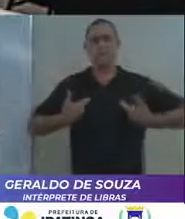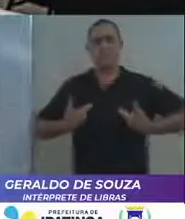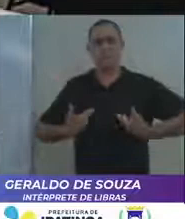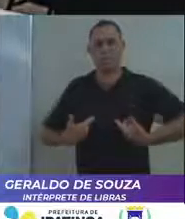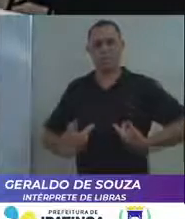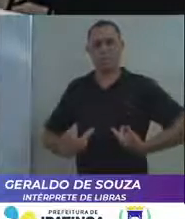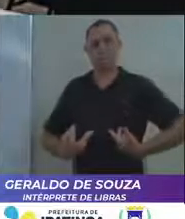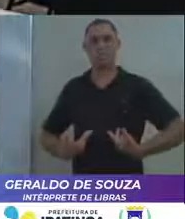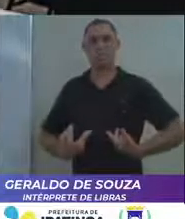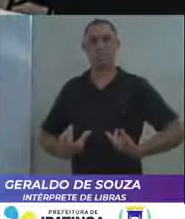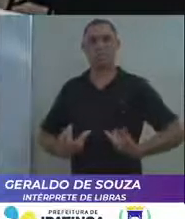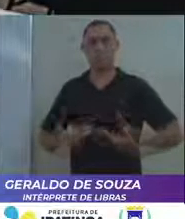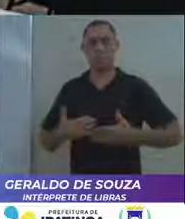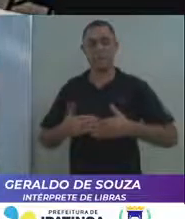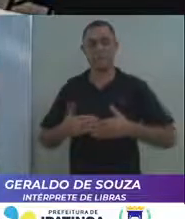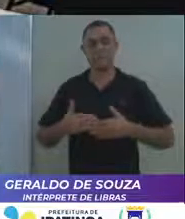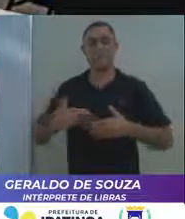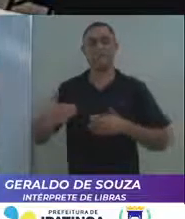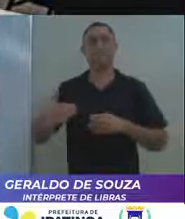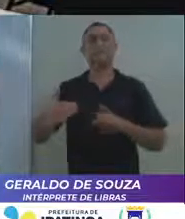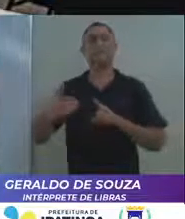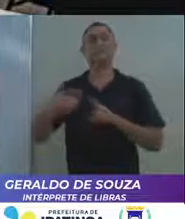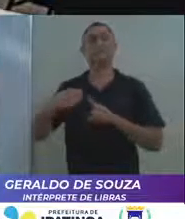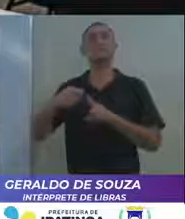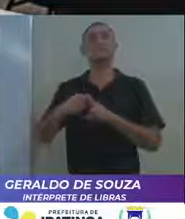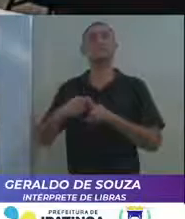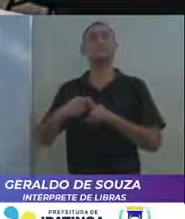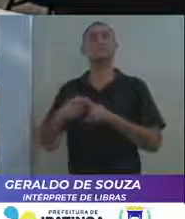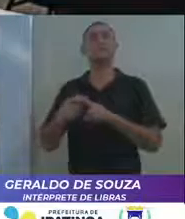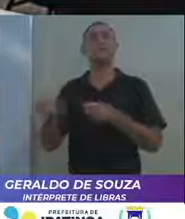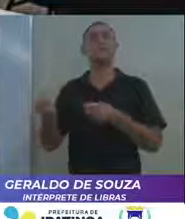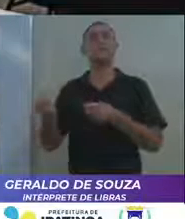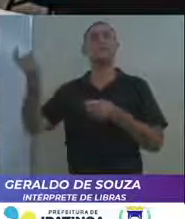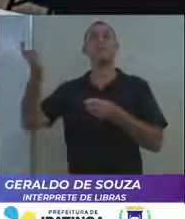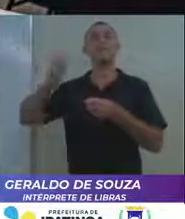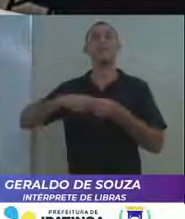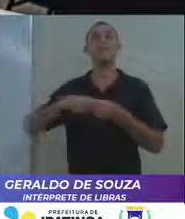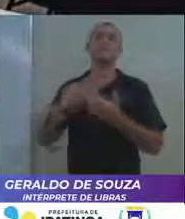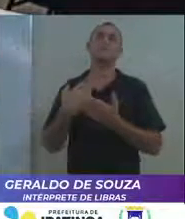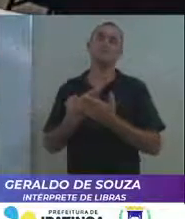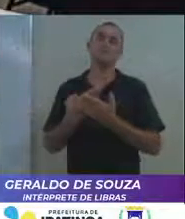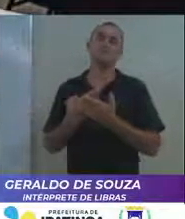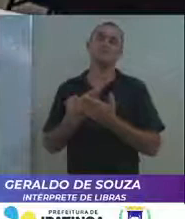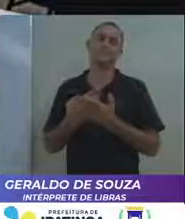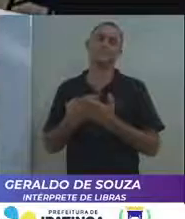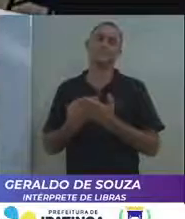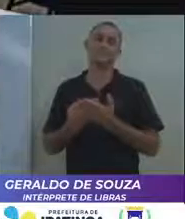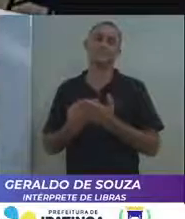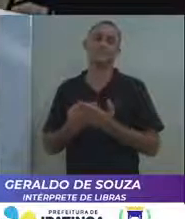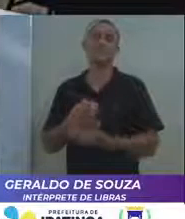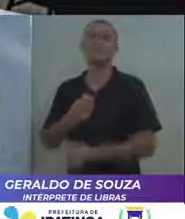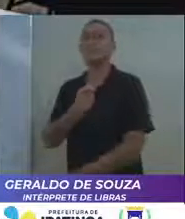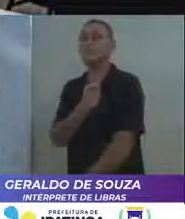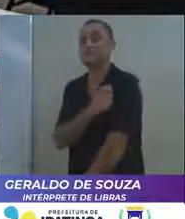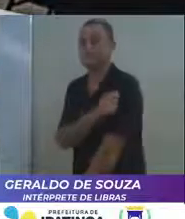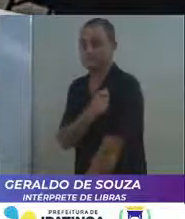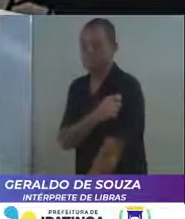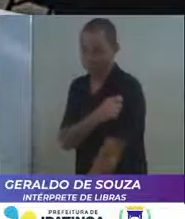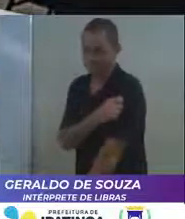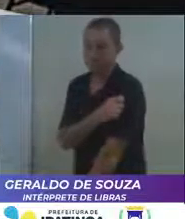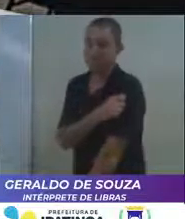mês, que é o retorno das aulas presenciais, tanto nós quanto os nossos alunos,